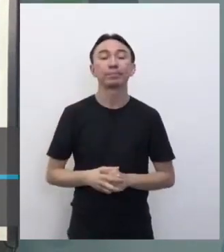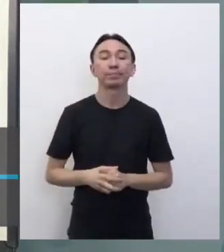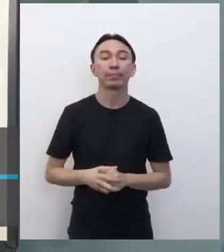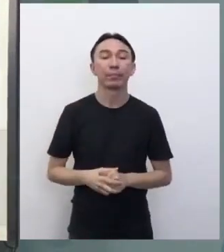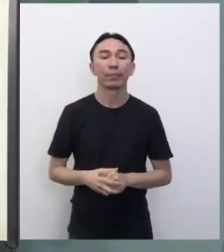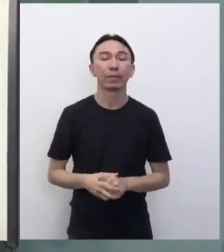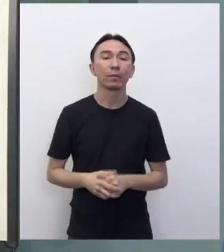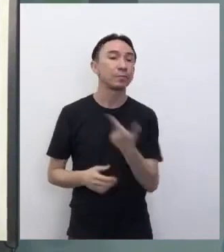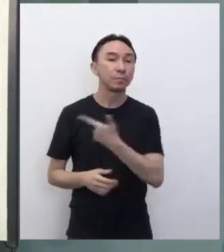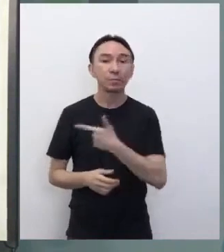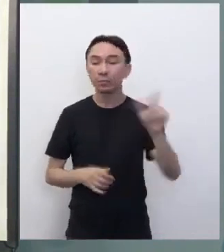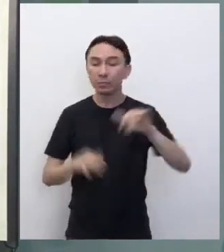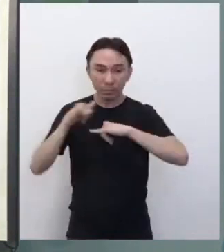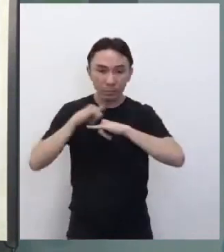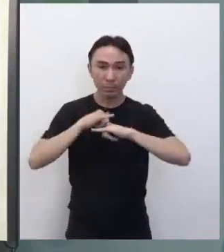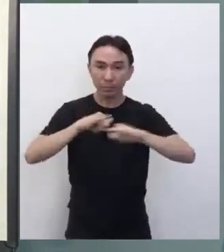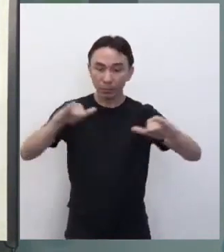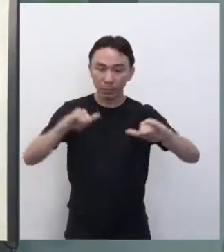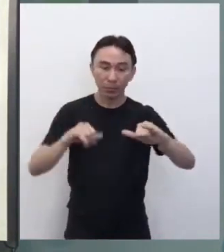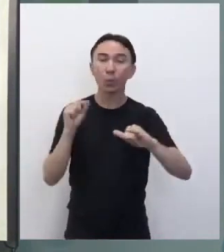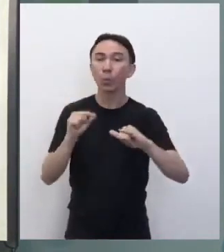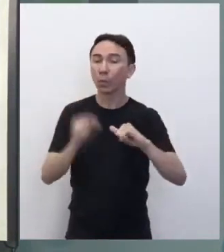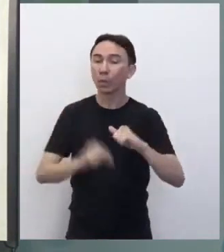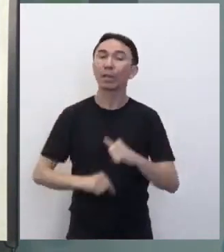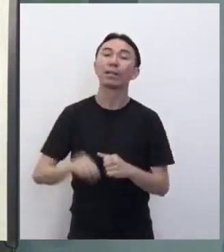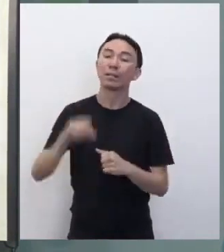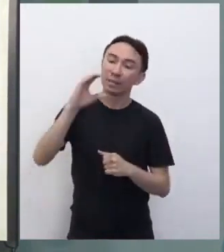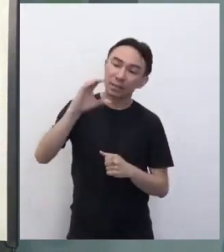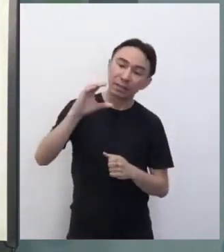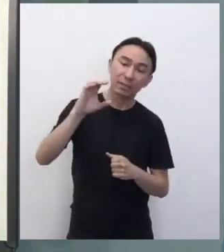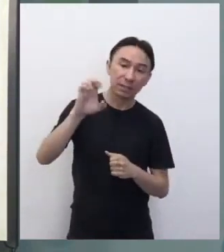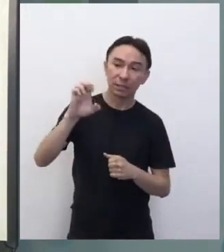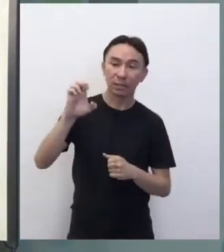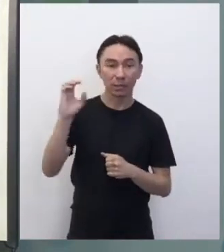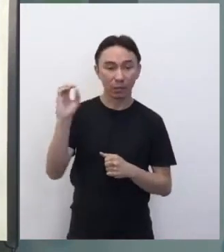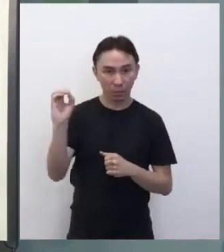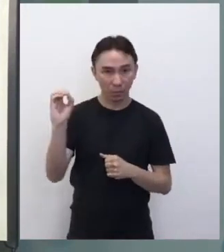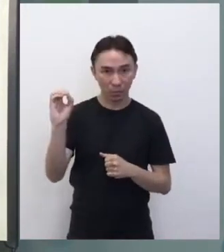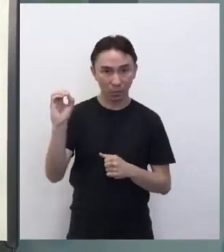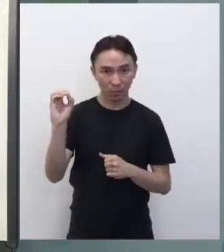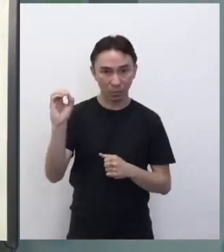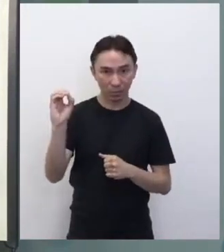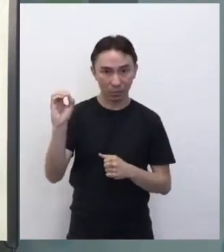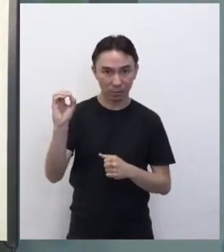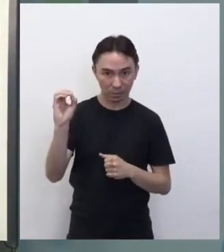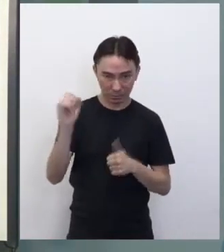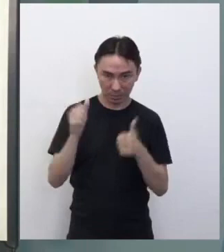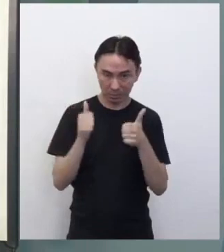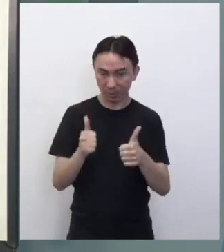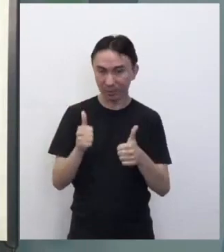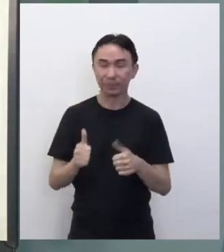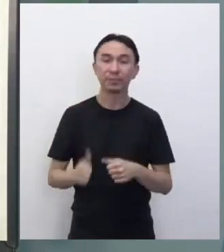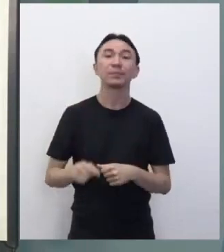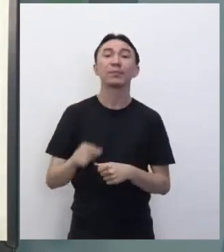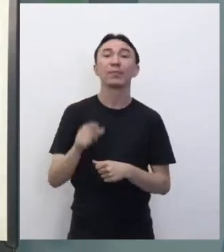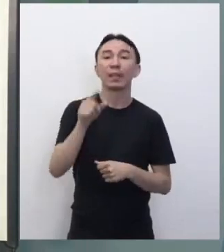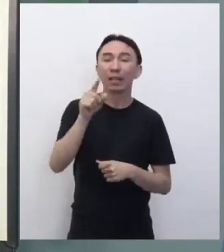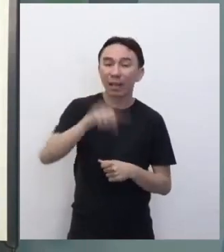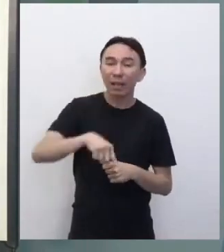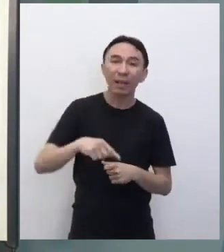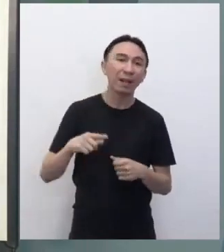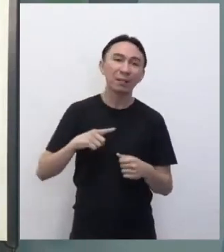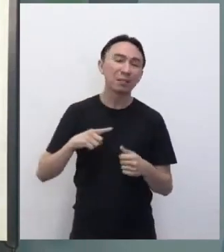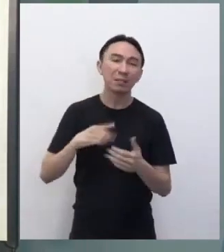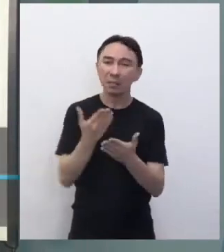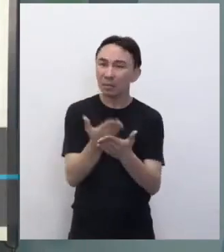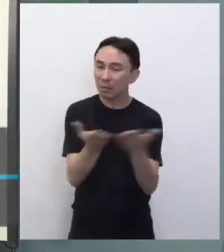tem que dar para vocês é do CEL, o Centro de Estudos de Língua. Inscrições lá para 2021 já estão ok. Vocês podem